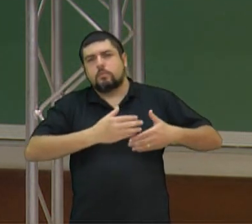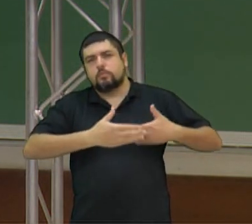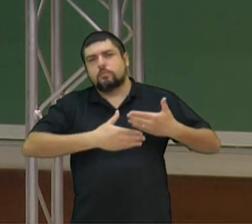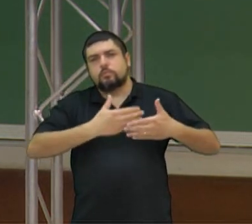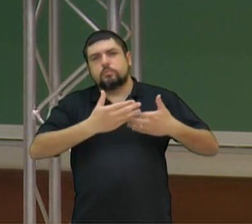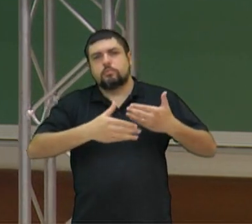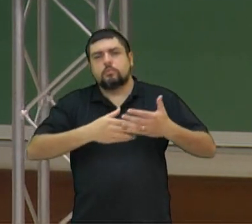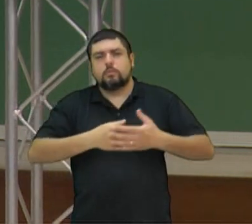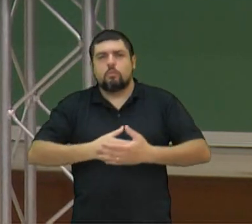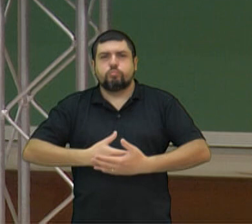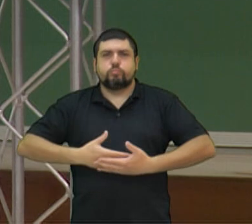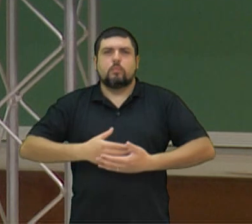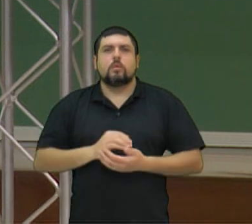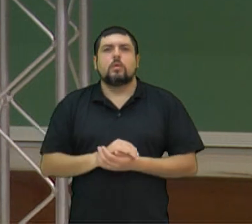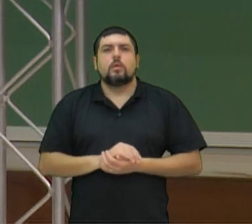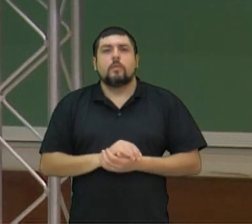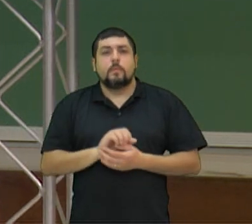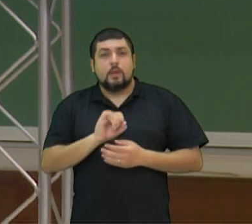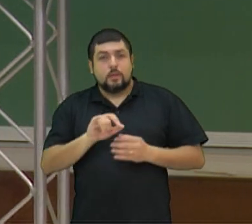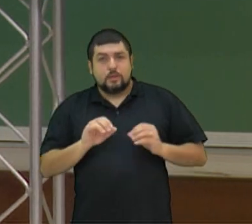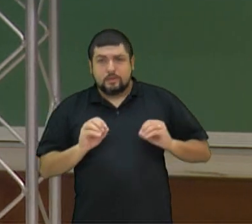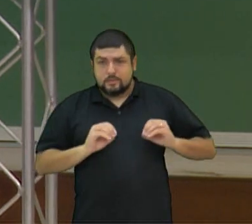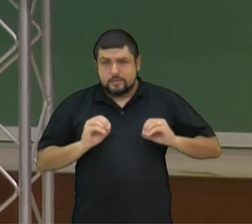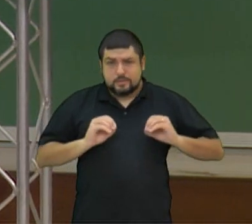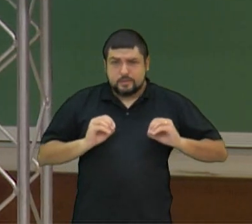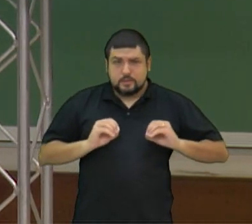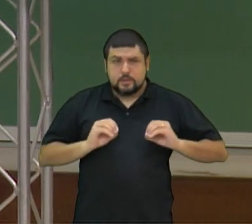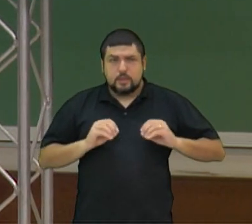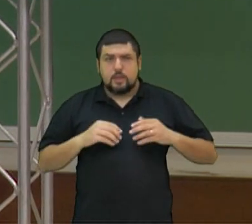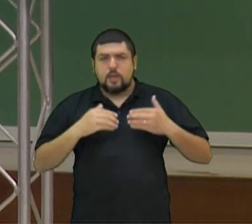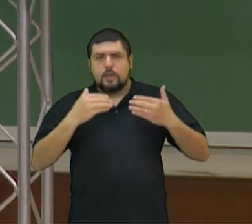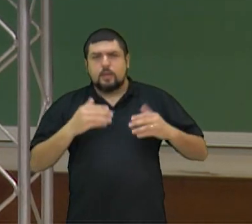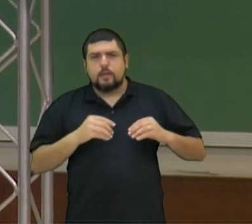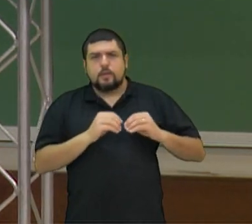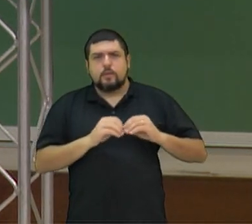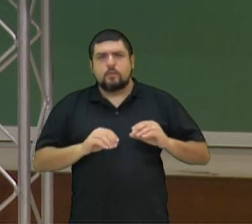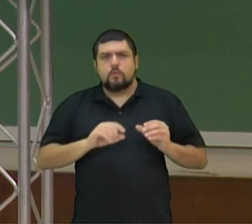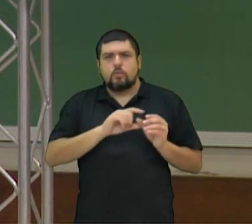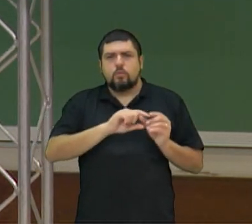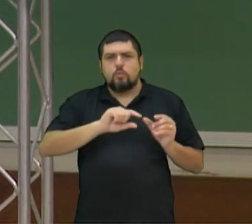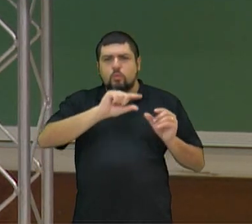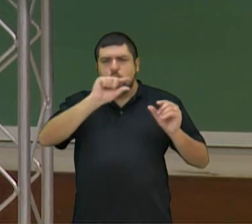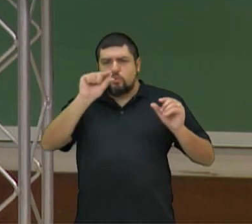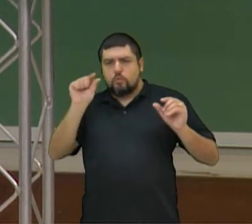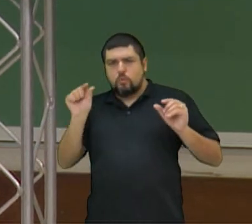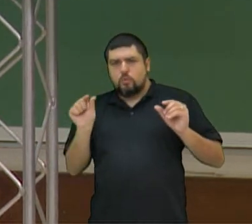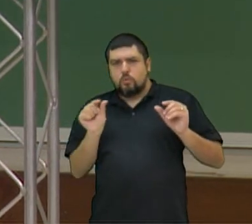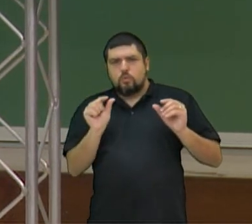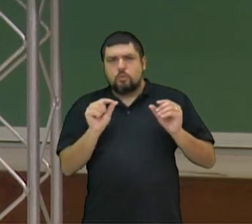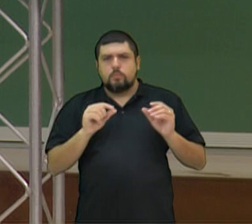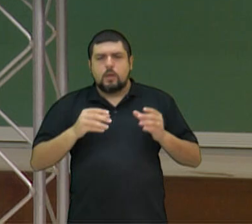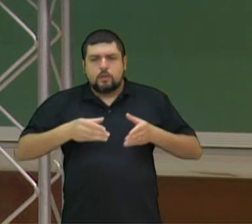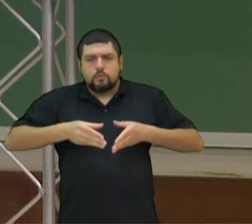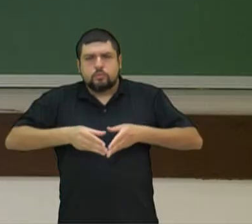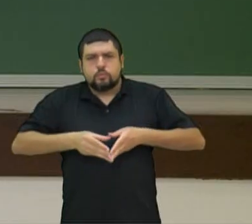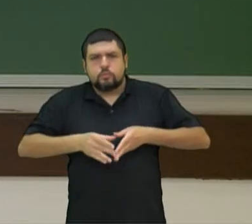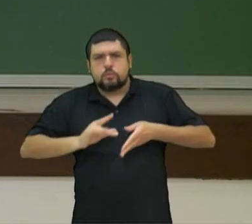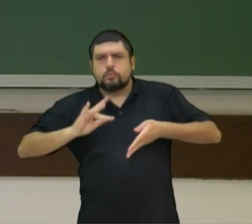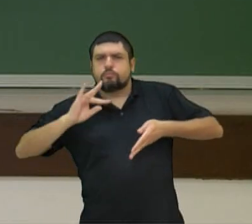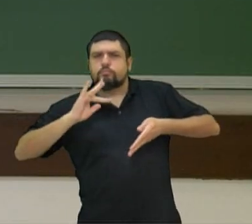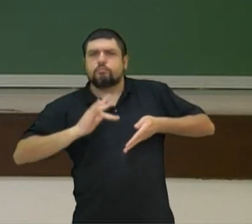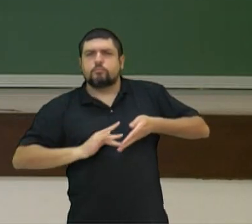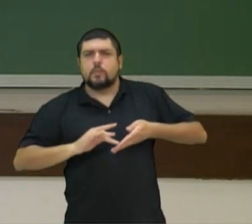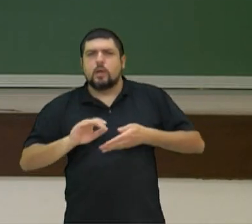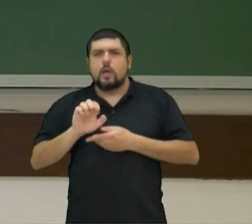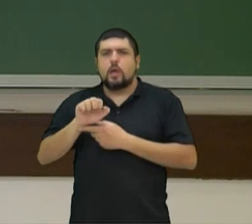processo. Caso não, o interior dessa parte aqui toda, né, que vai se formando o endométrio aqui dentro do útero, né? São